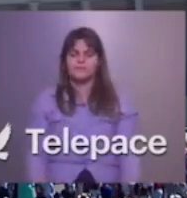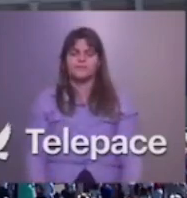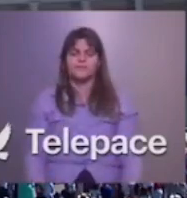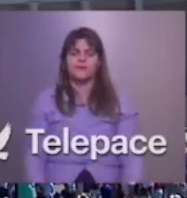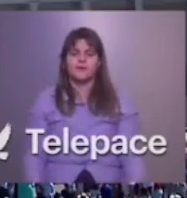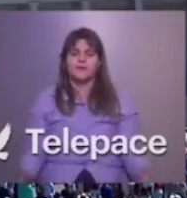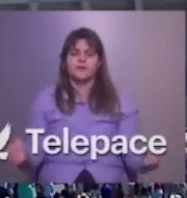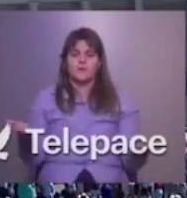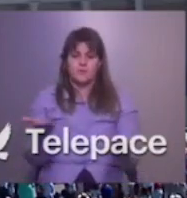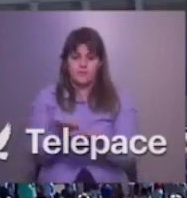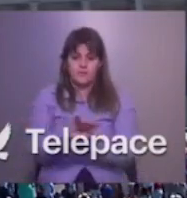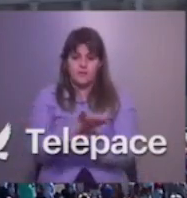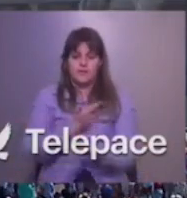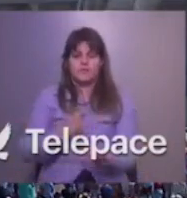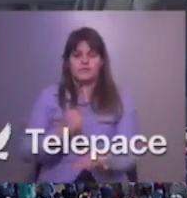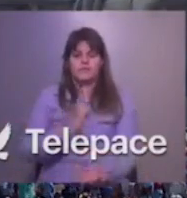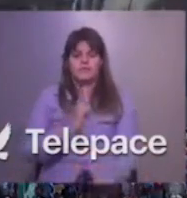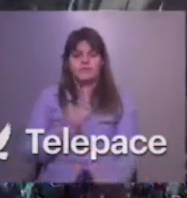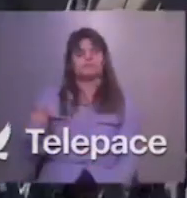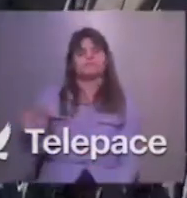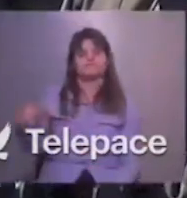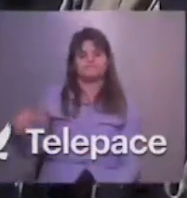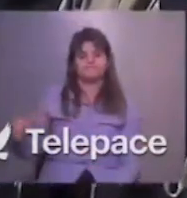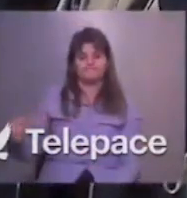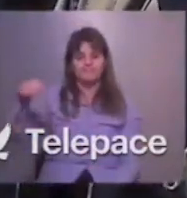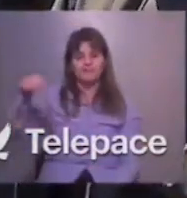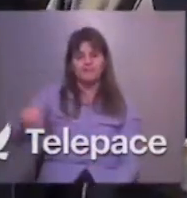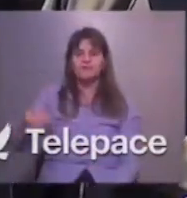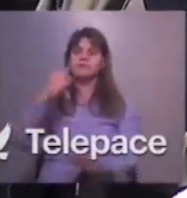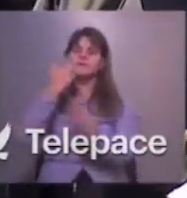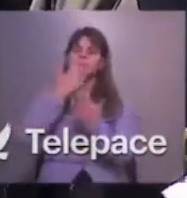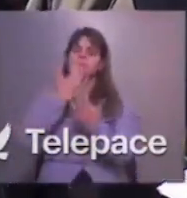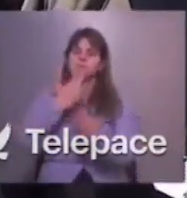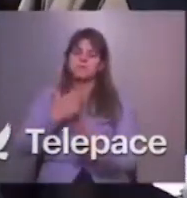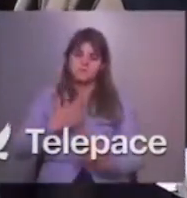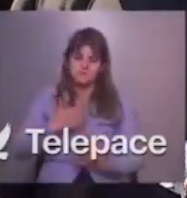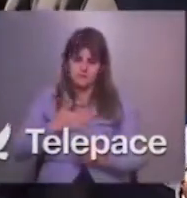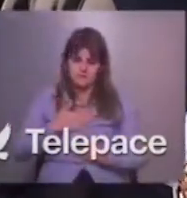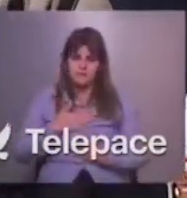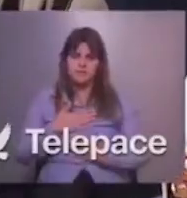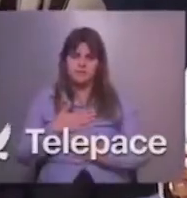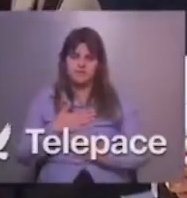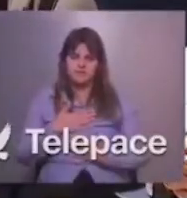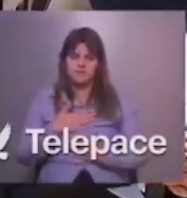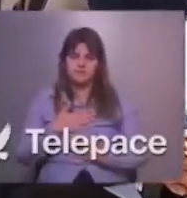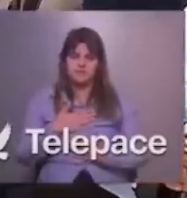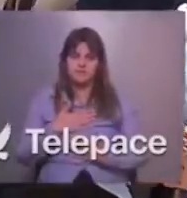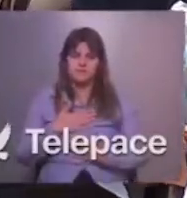O pão nosso de cada dia nos